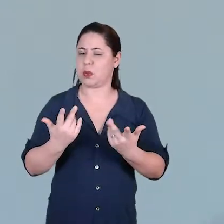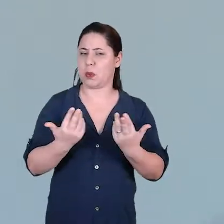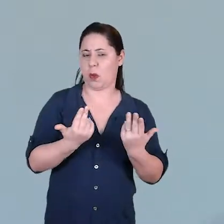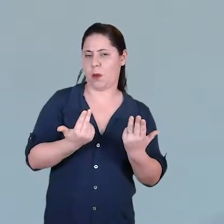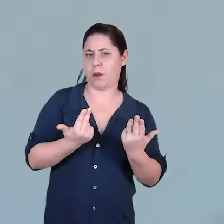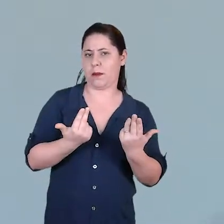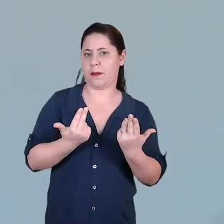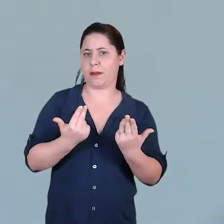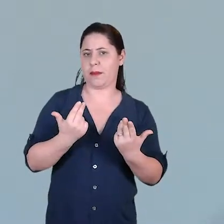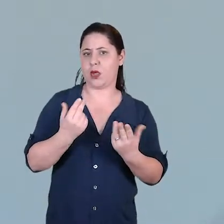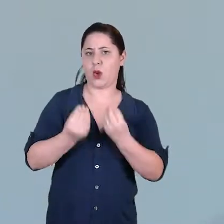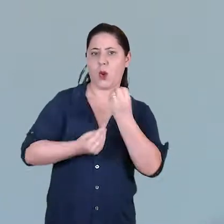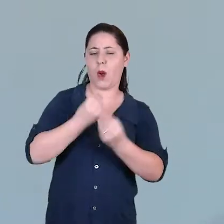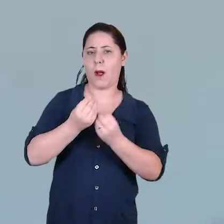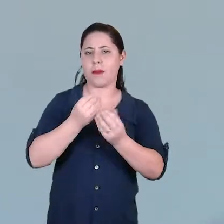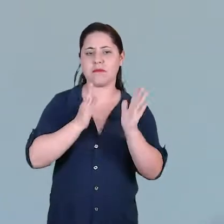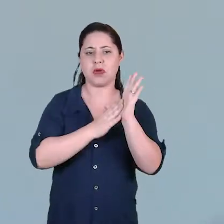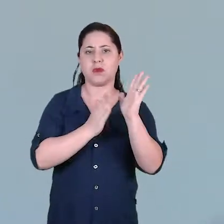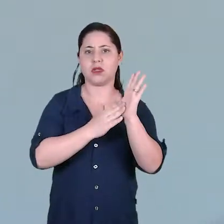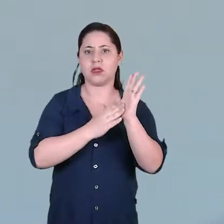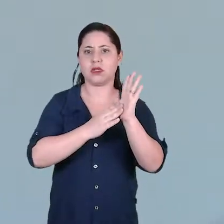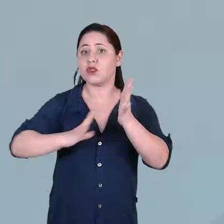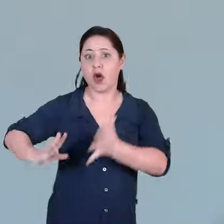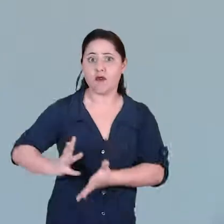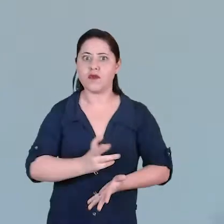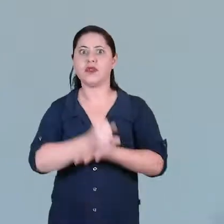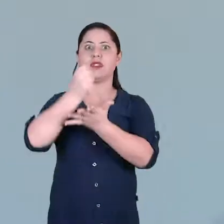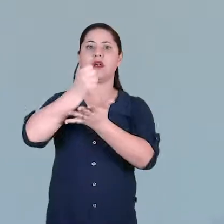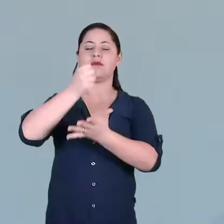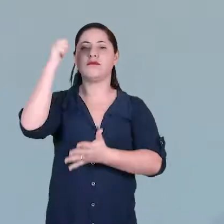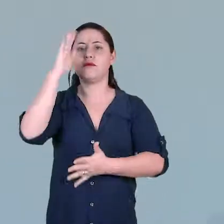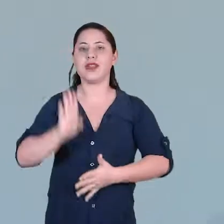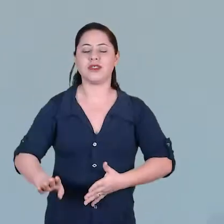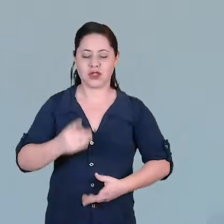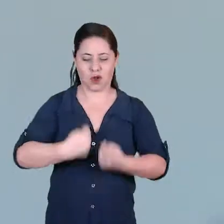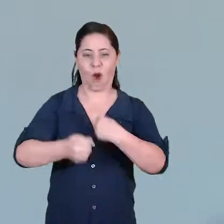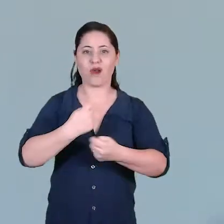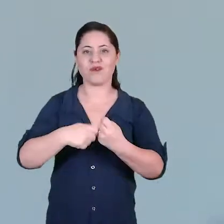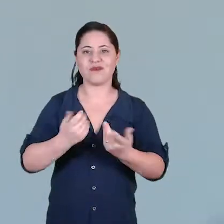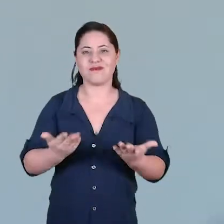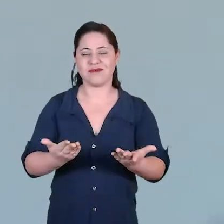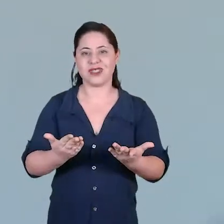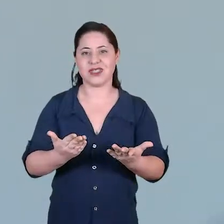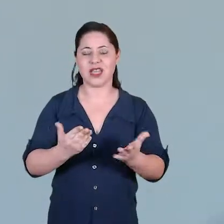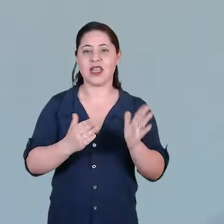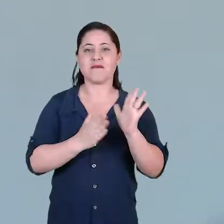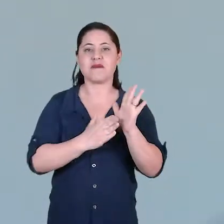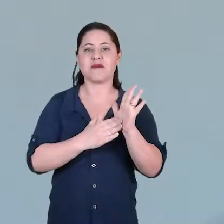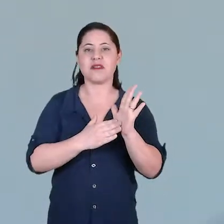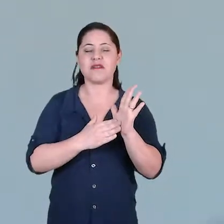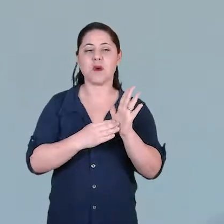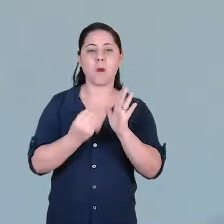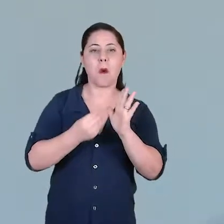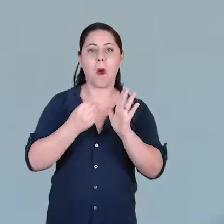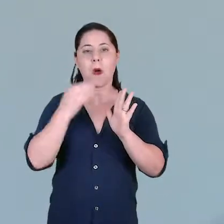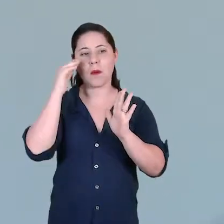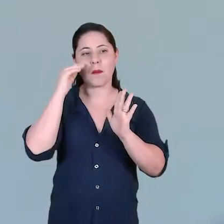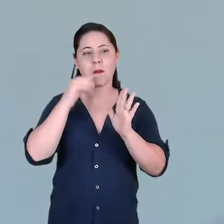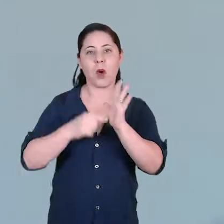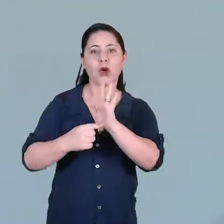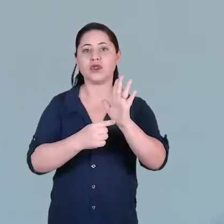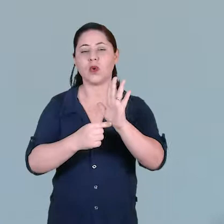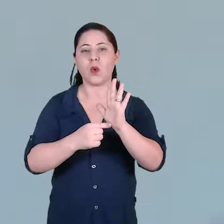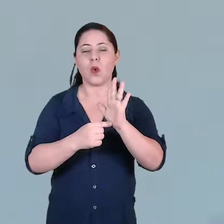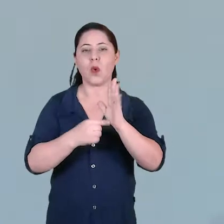essa proposta como a salvação do Brasil, do ponto de vista econômico, e colocou essa proposta como aquela que